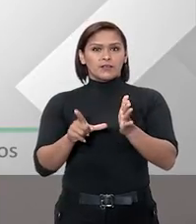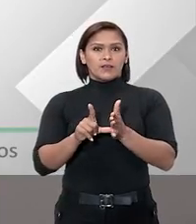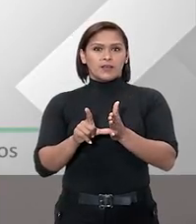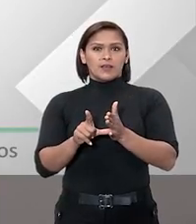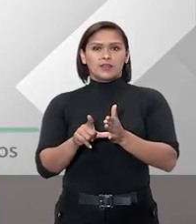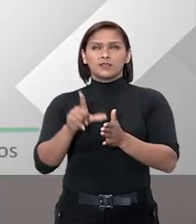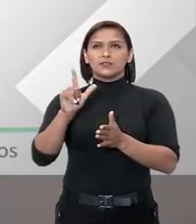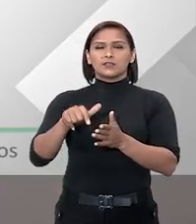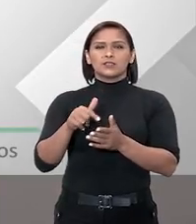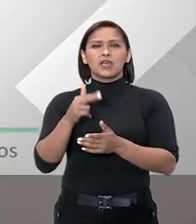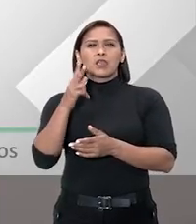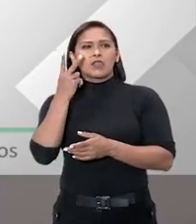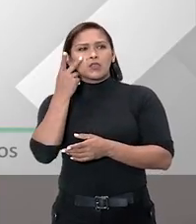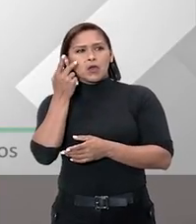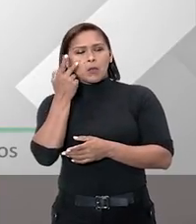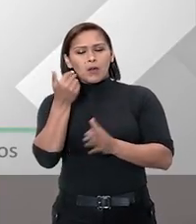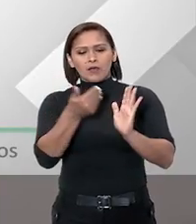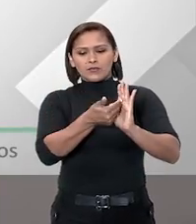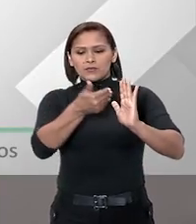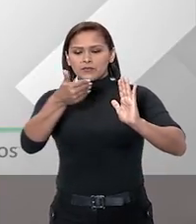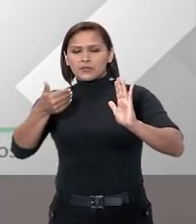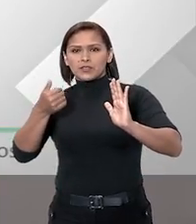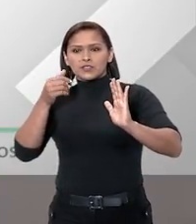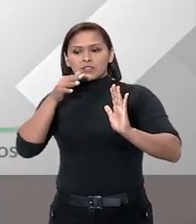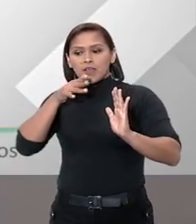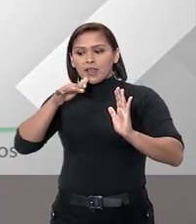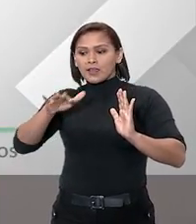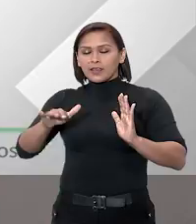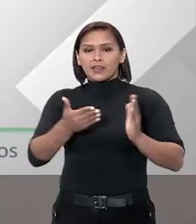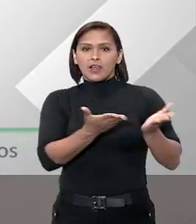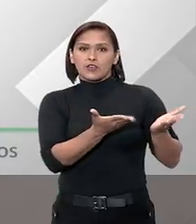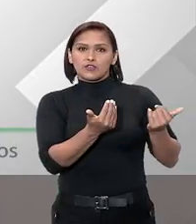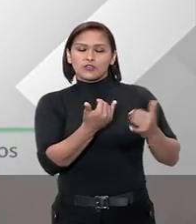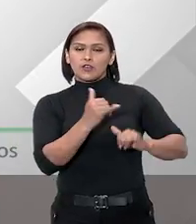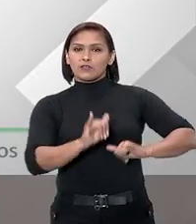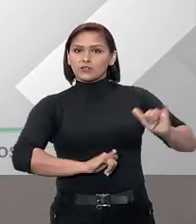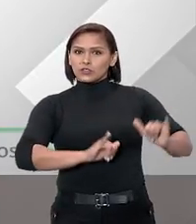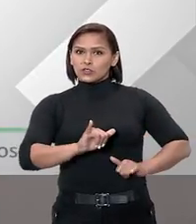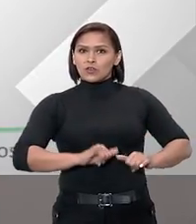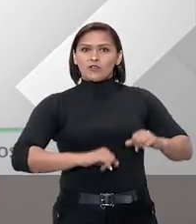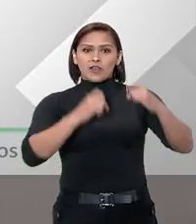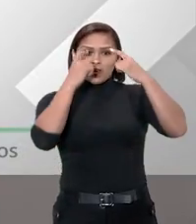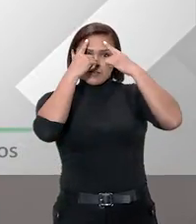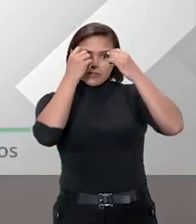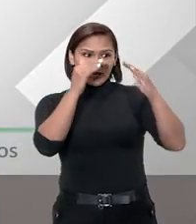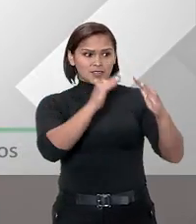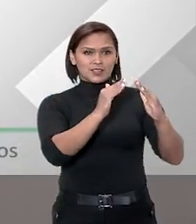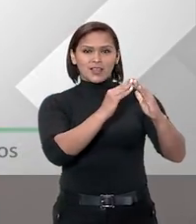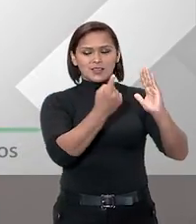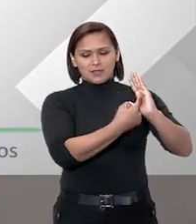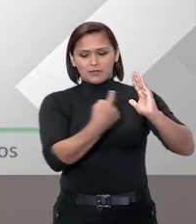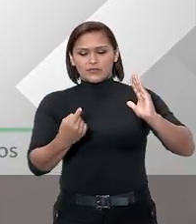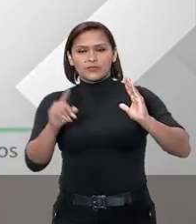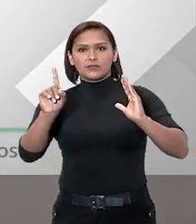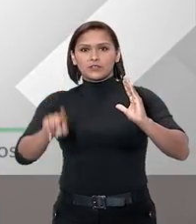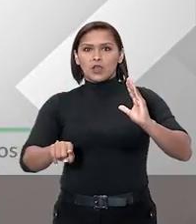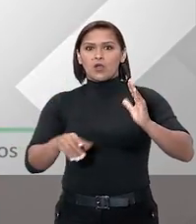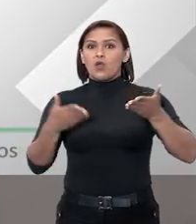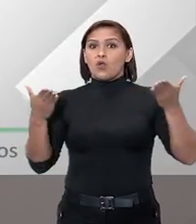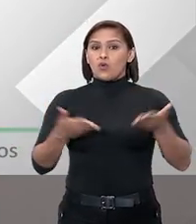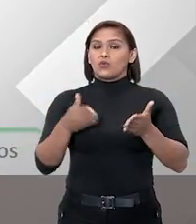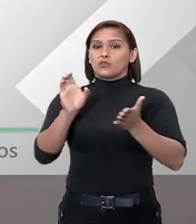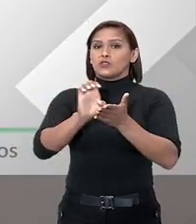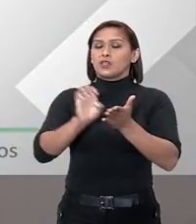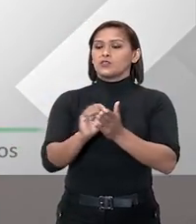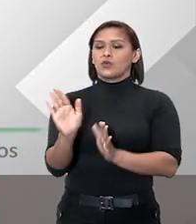Antes, era comum você retirar a criança ou adolescente que sofria essa violência da casa. Hoje, o